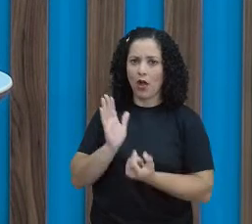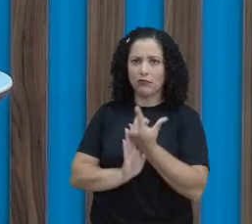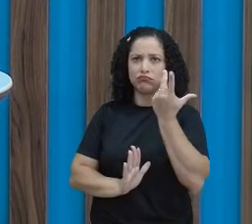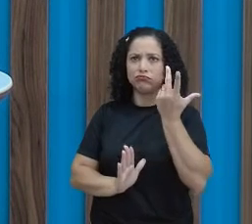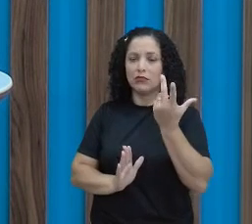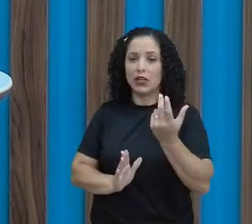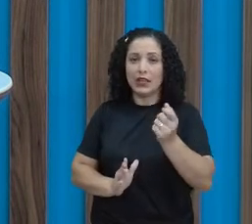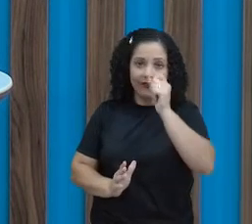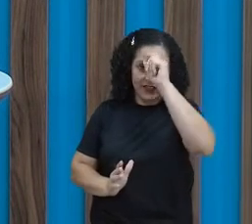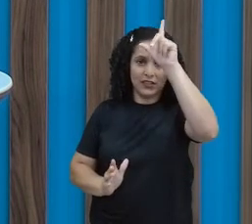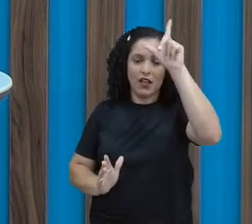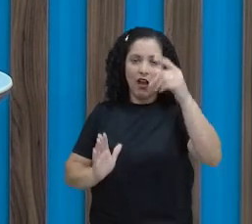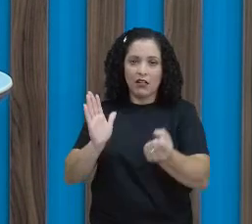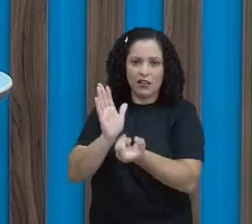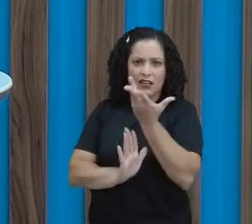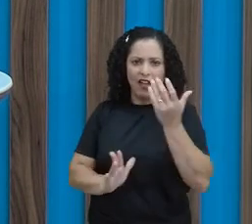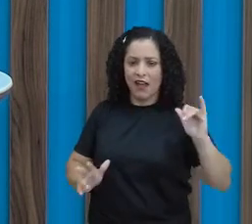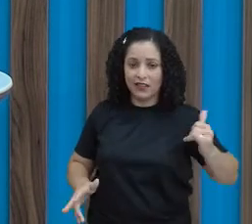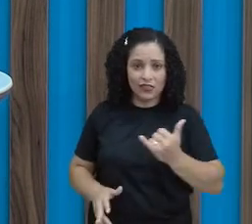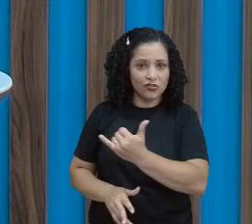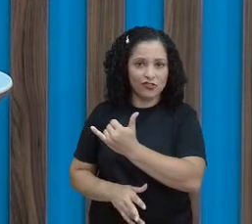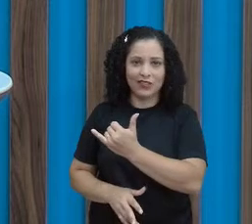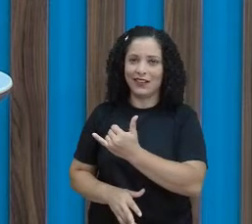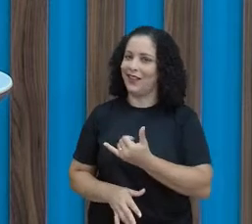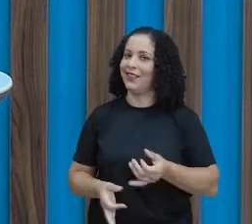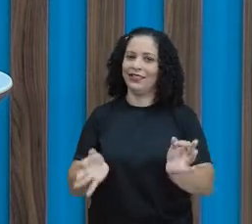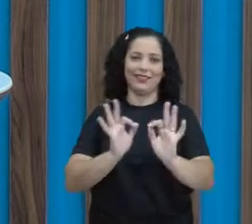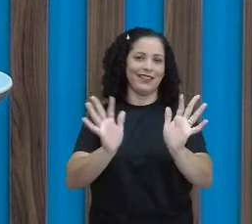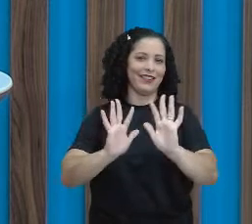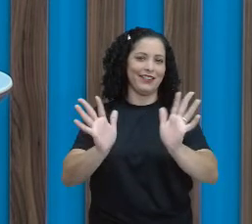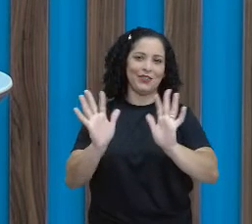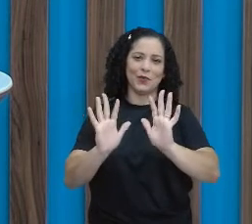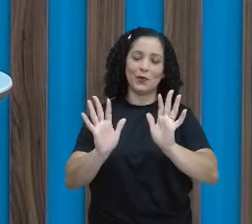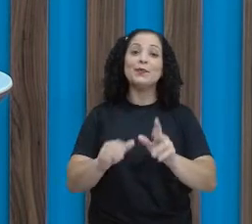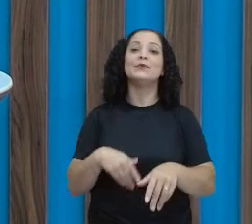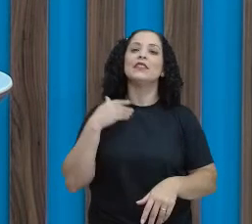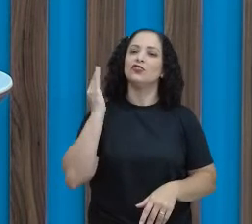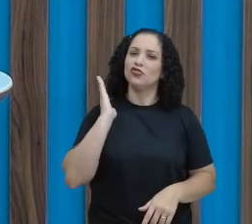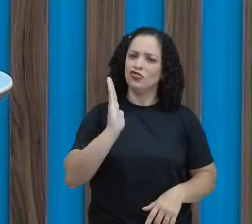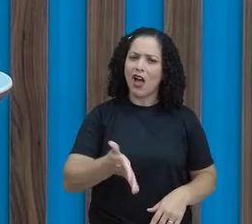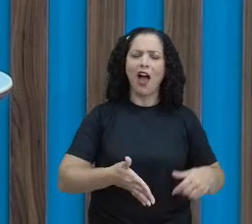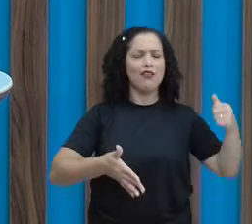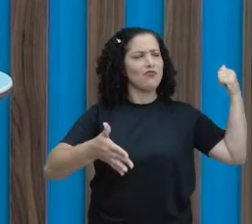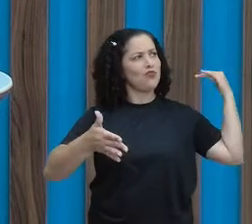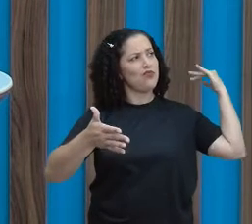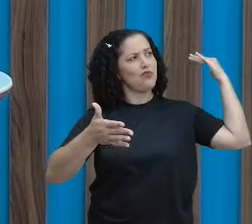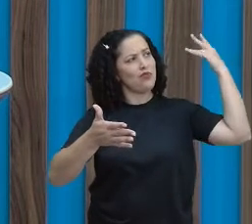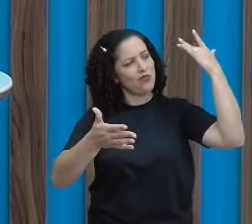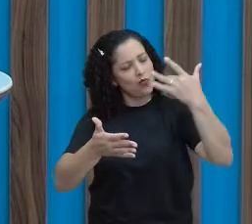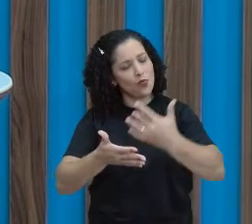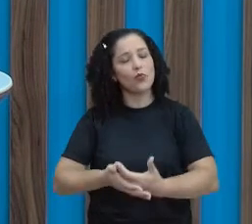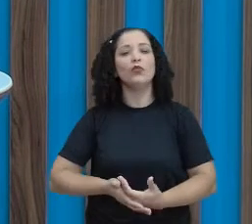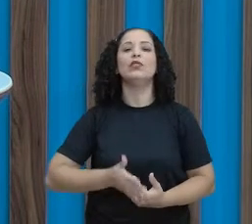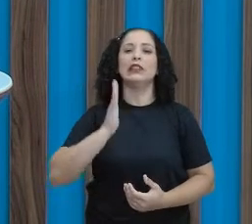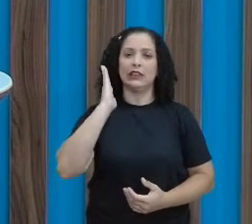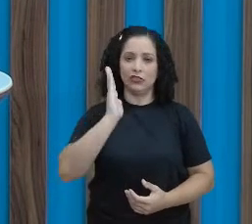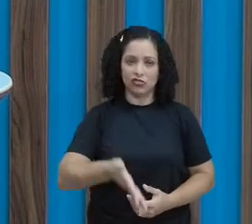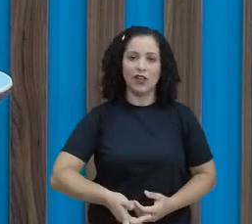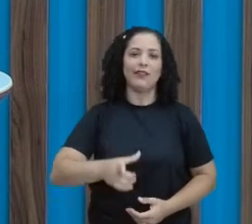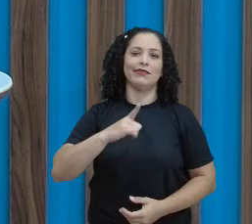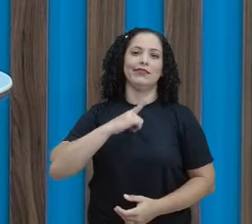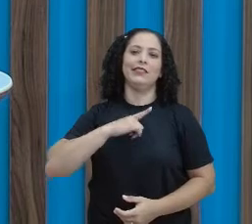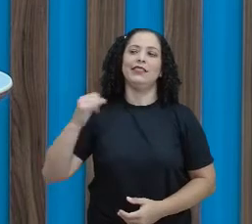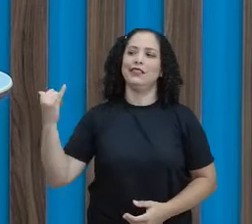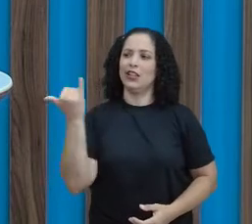pessoal. A energia está presente, né, em tudo. Essa relação aí da energia, o homem apenas vai descobrindo,